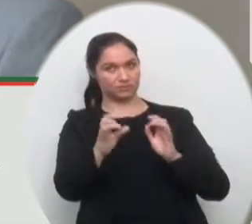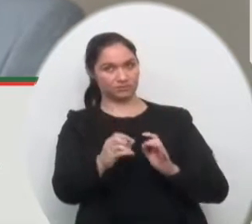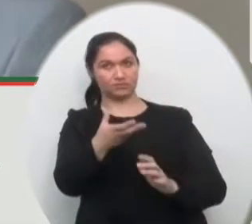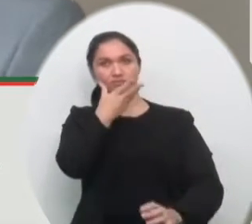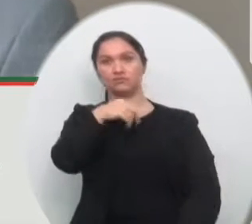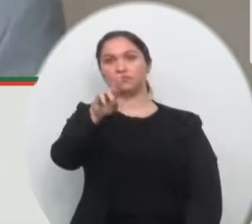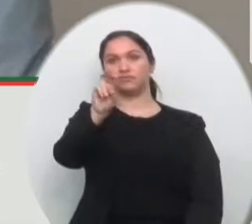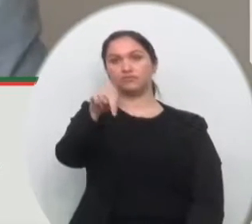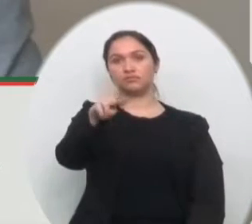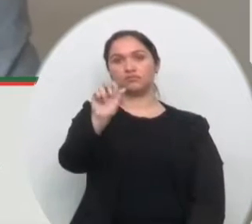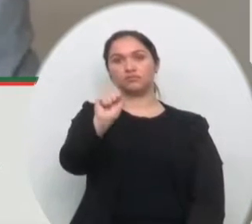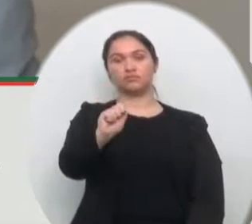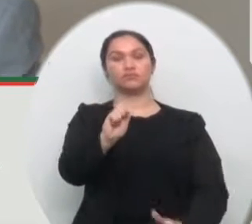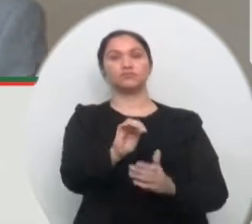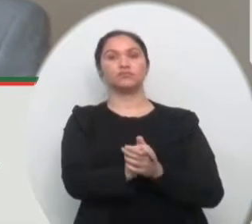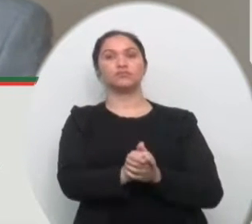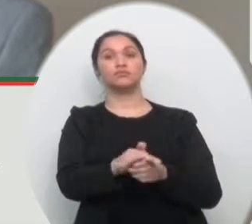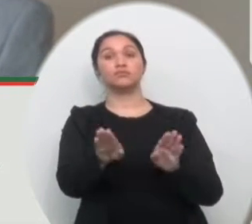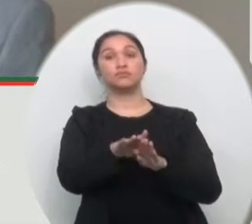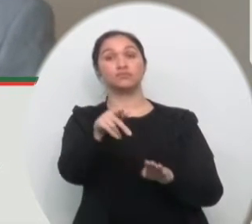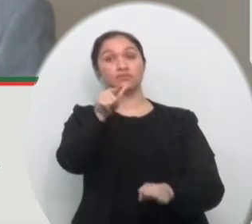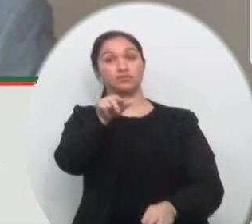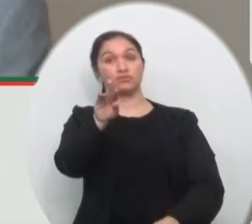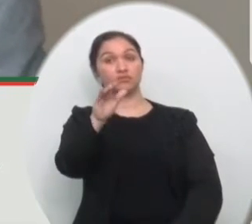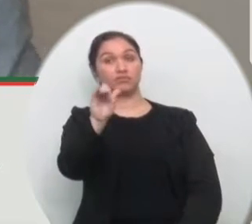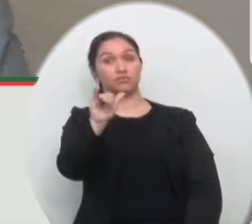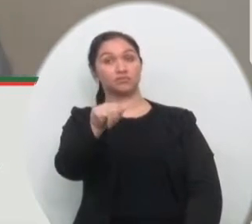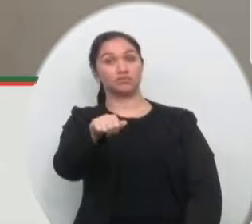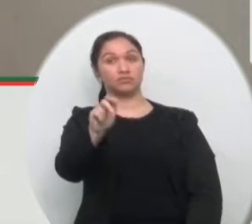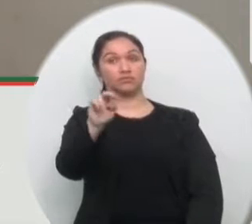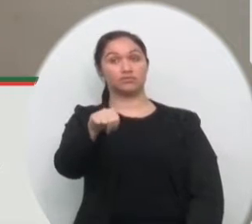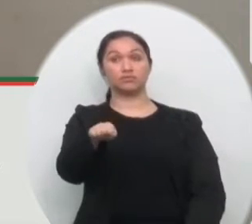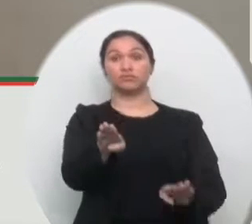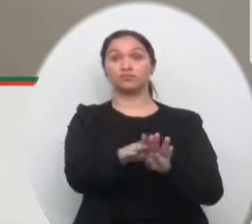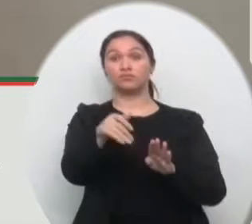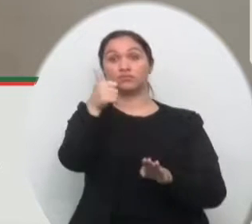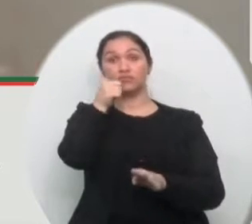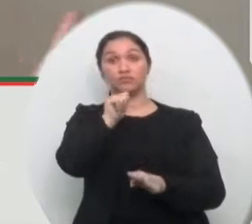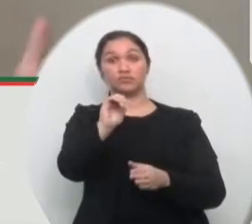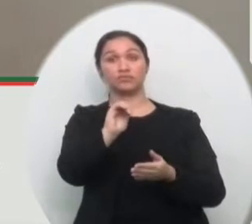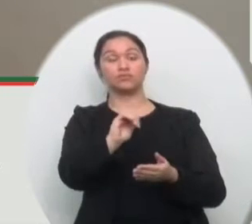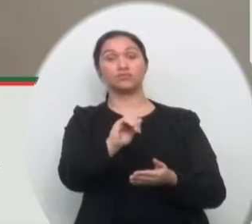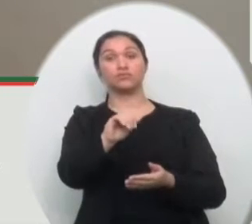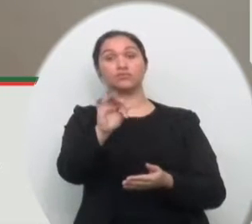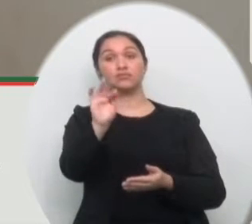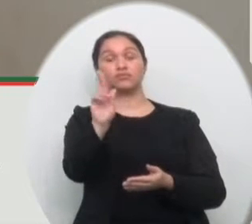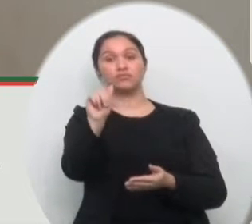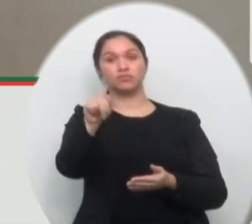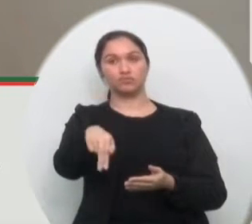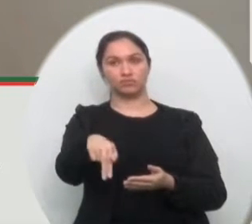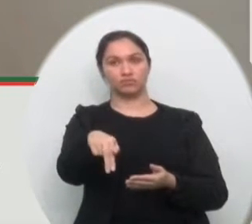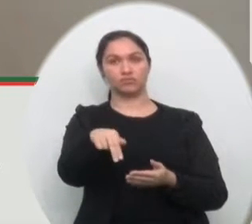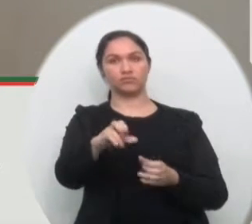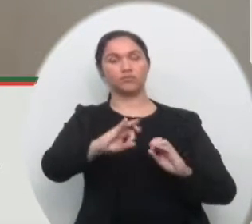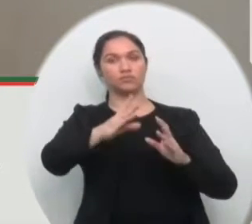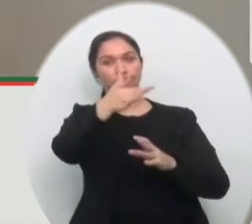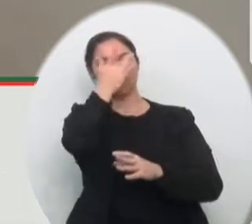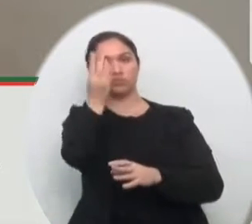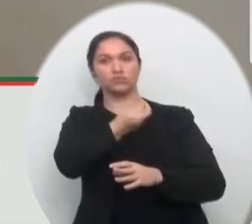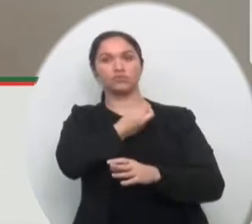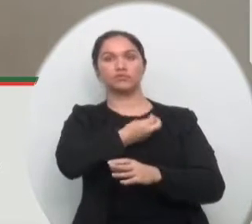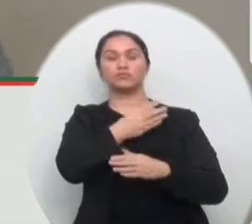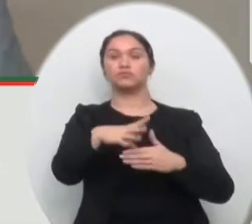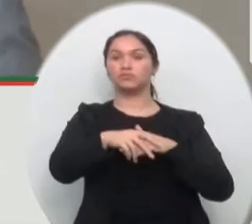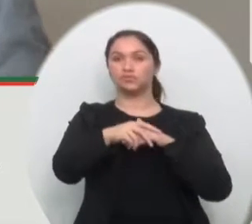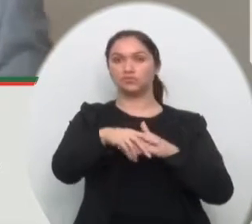Renan, à Luciane, à Fran, todos mais uma vez cumprimentá-los, né, todos que estão aqui